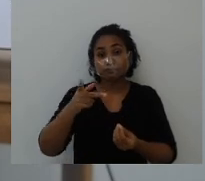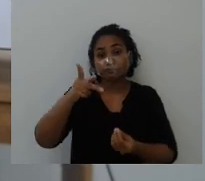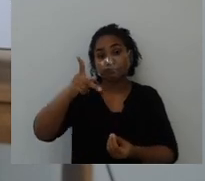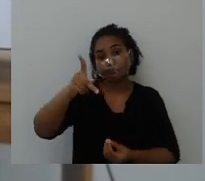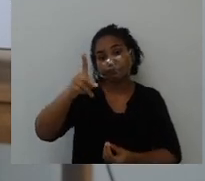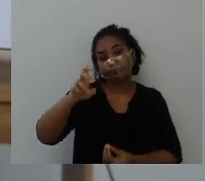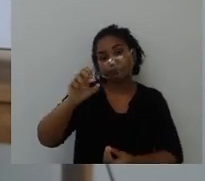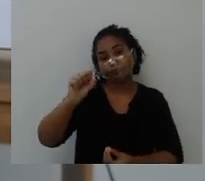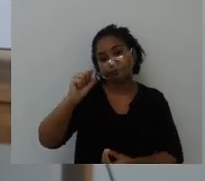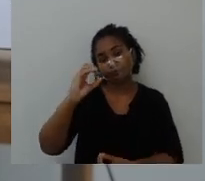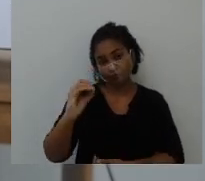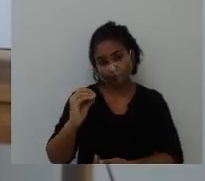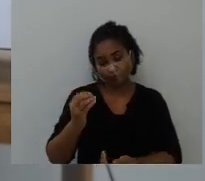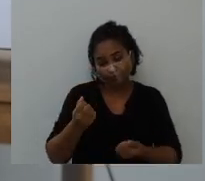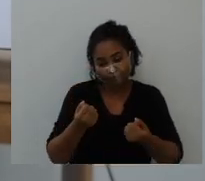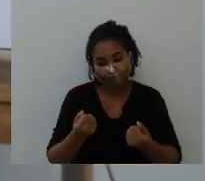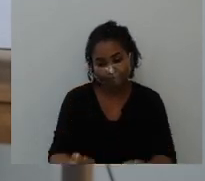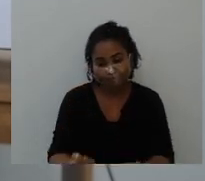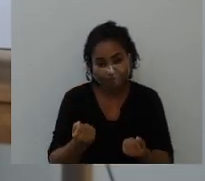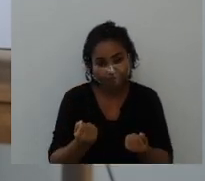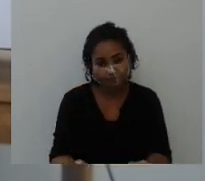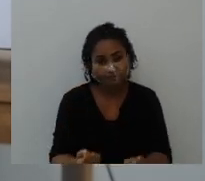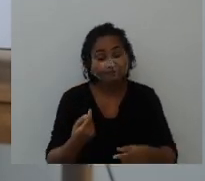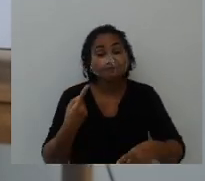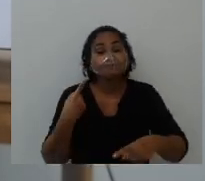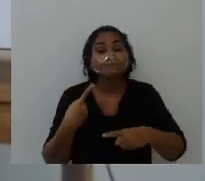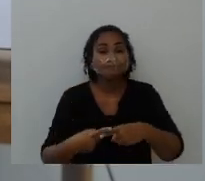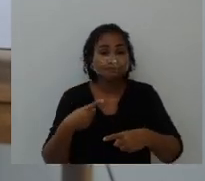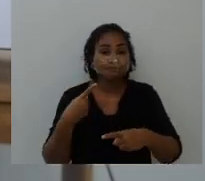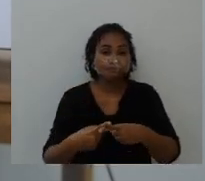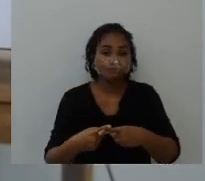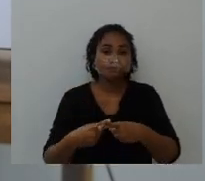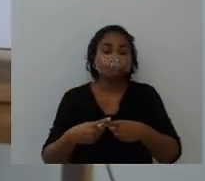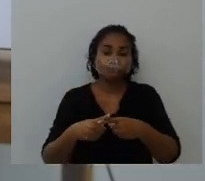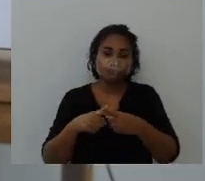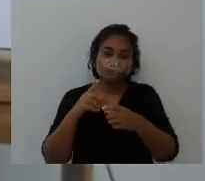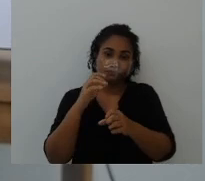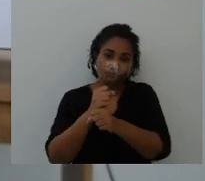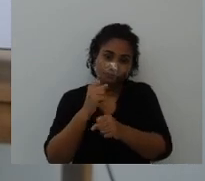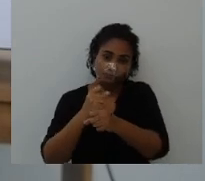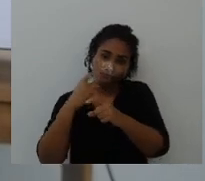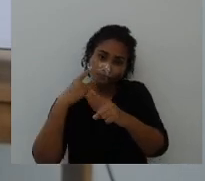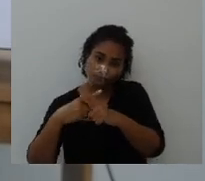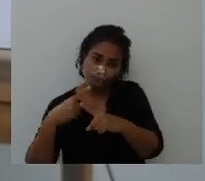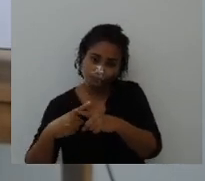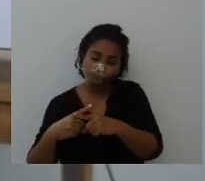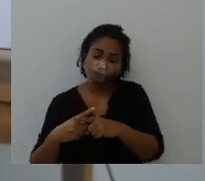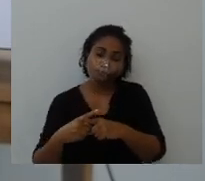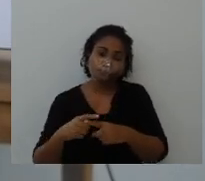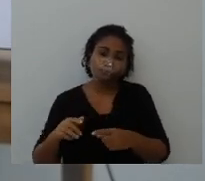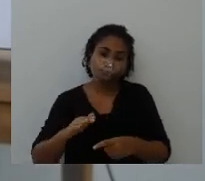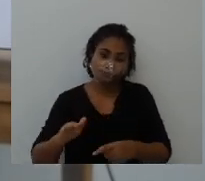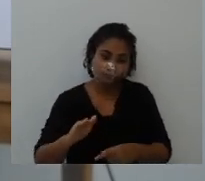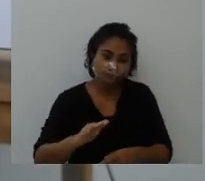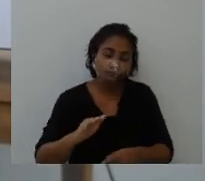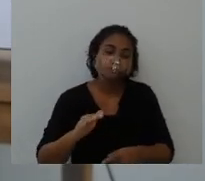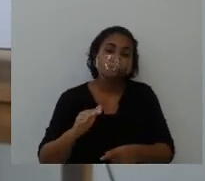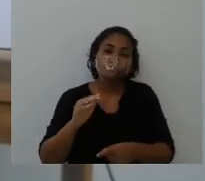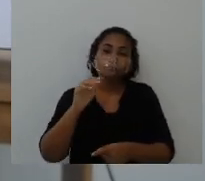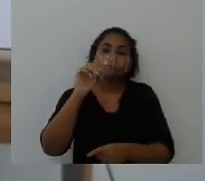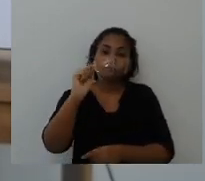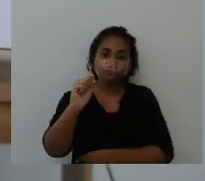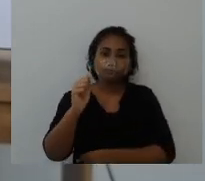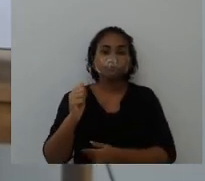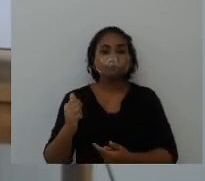peso. Bom, tá aí, ó, força peso. Lembrando que a força peso é pegar a massa, multiplicar pela aceleração da gravidade. Muito